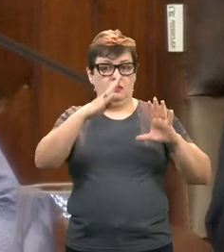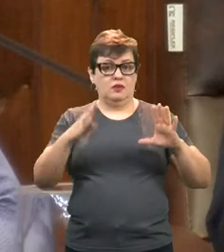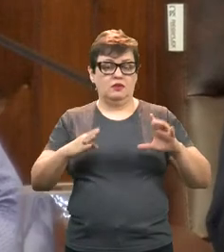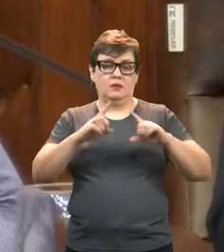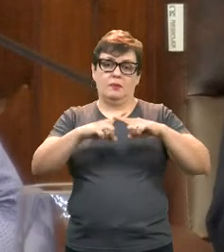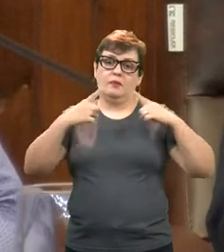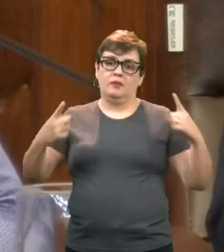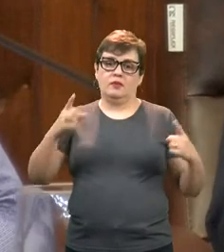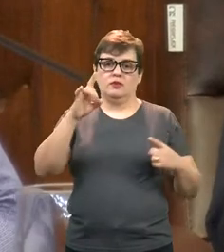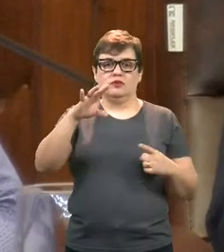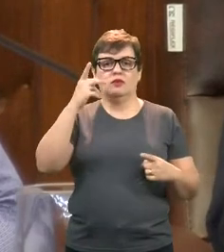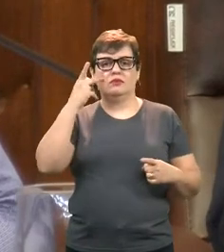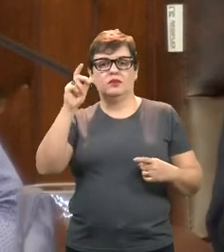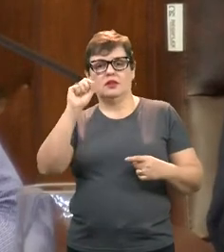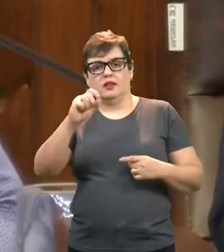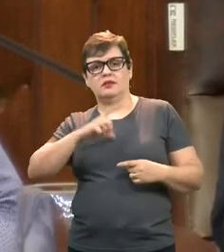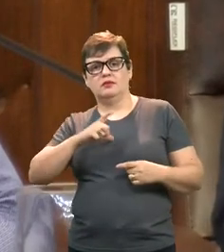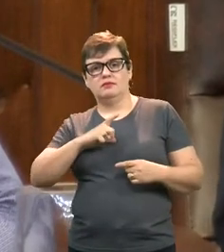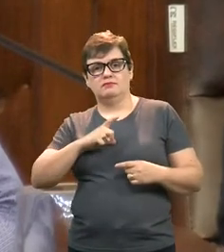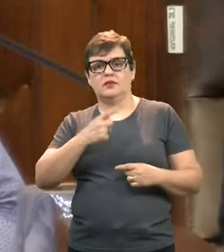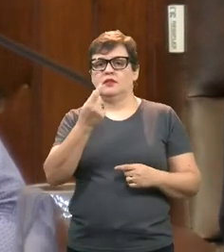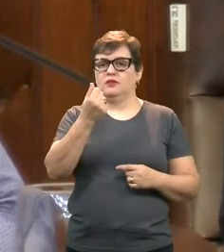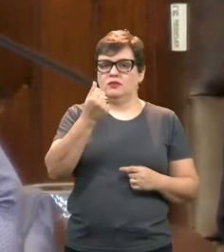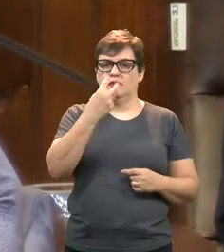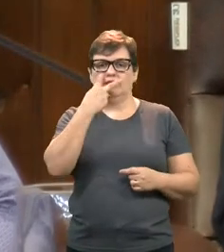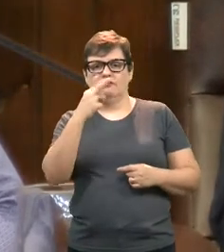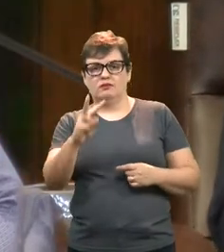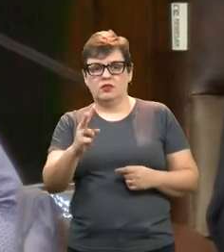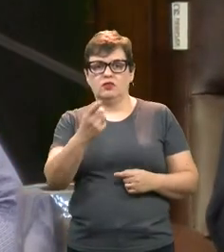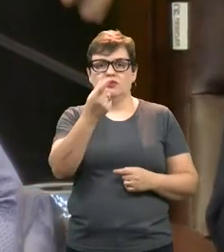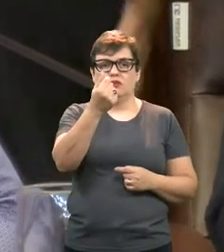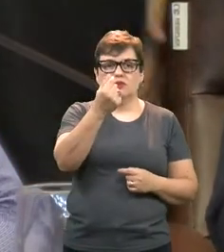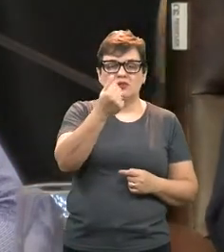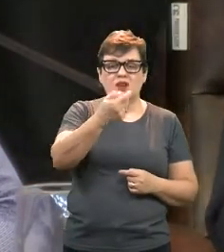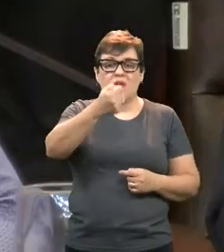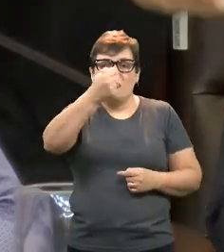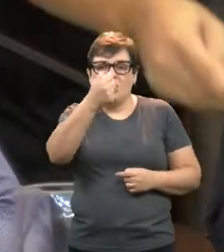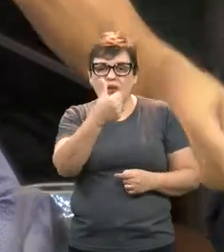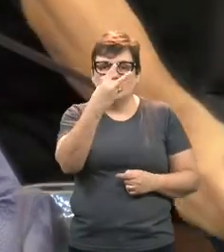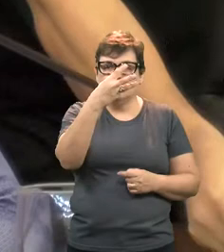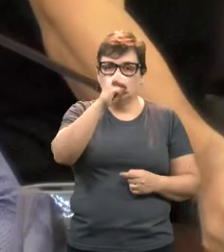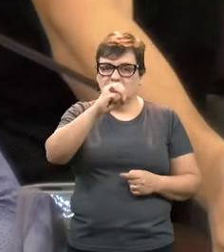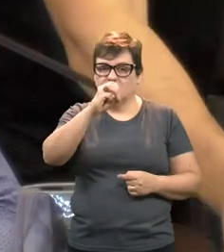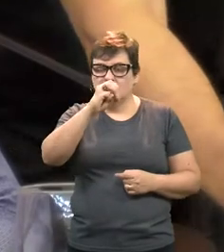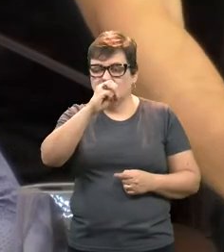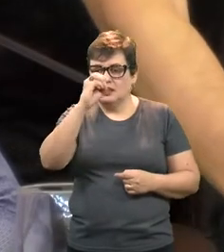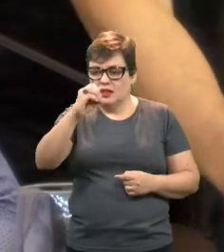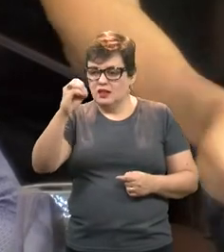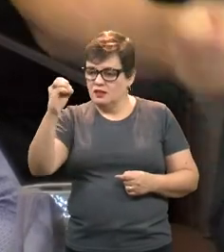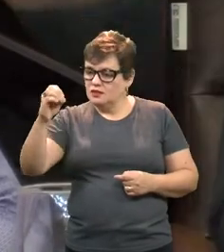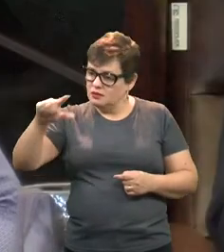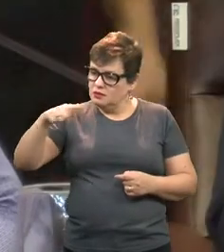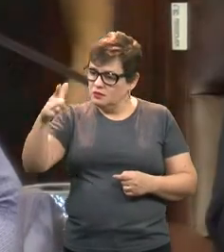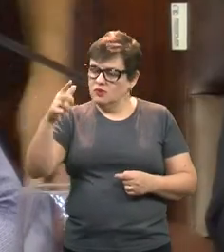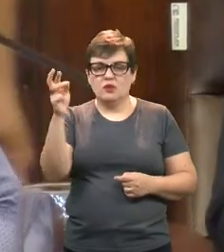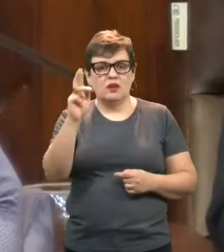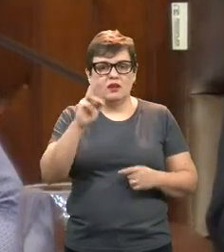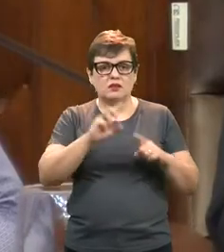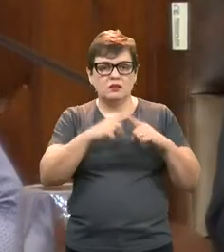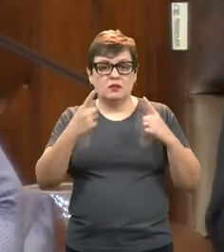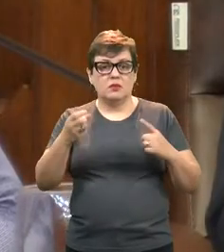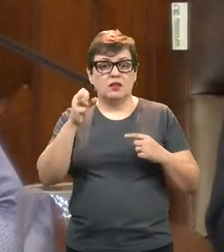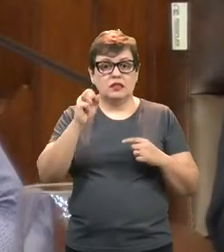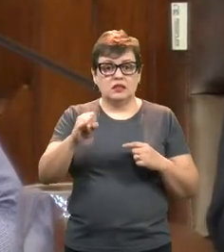apenas para os ricos. Vejam um medicamento custar quase R$3.000, porém, se o extrato